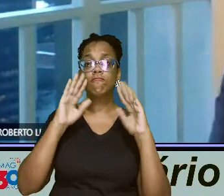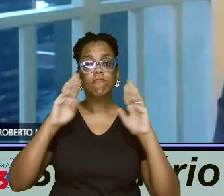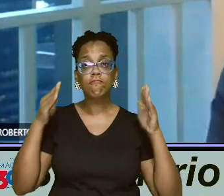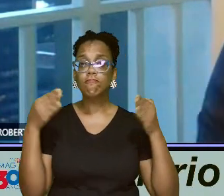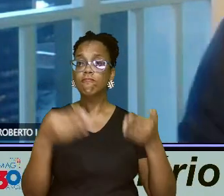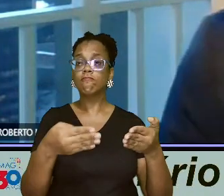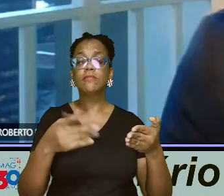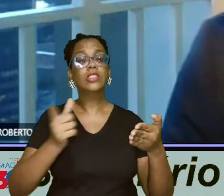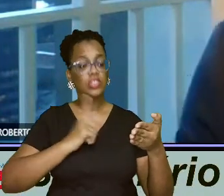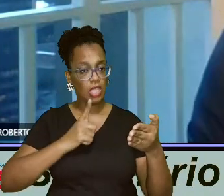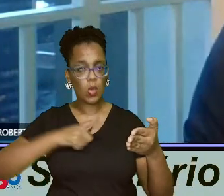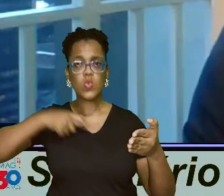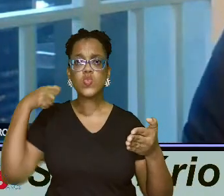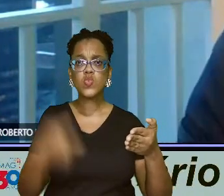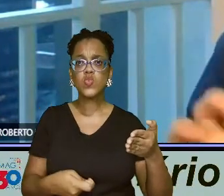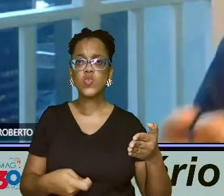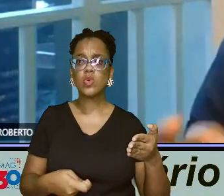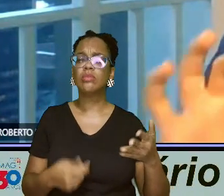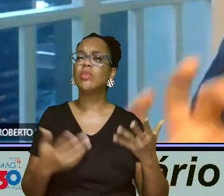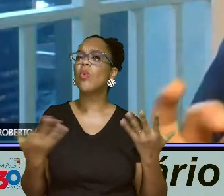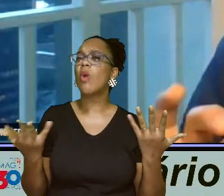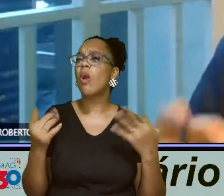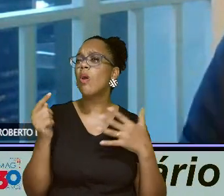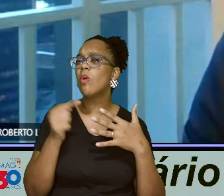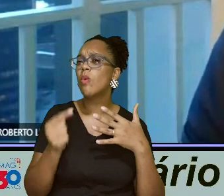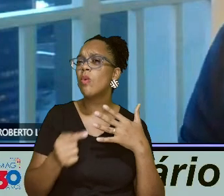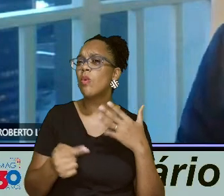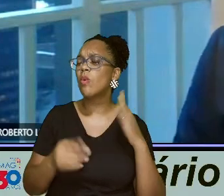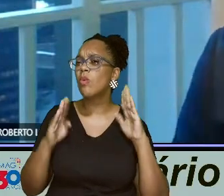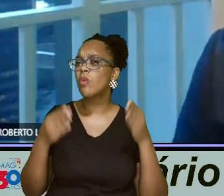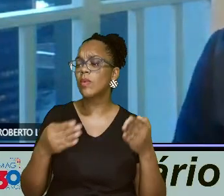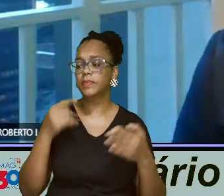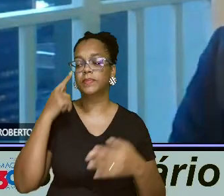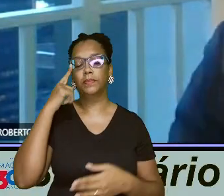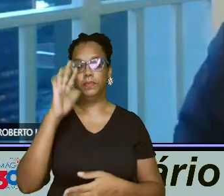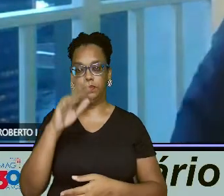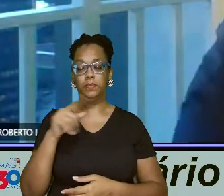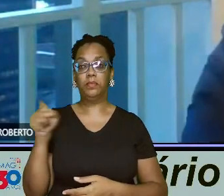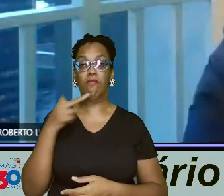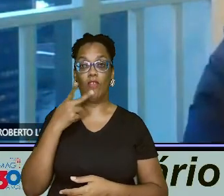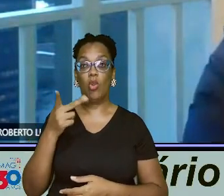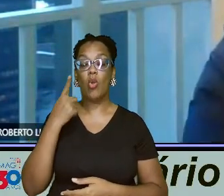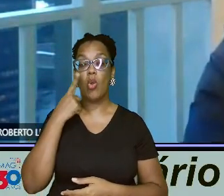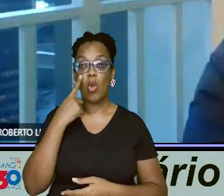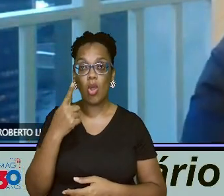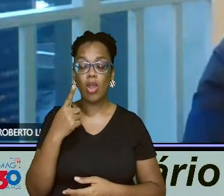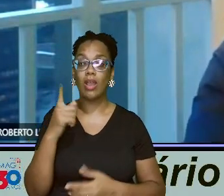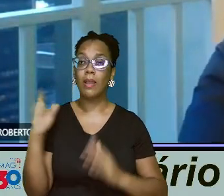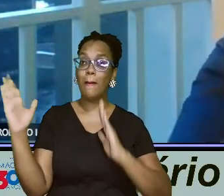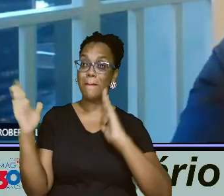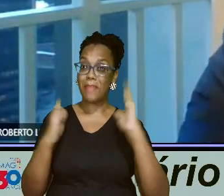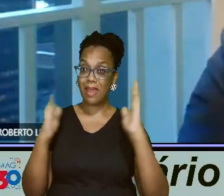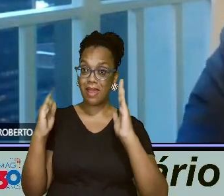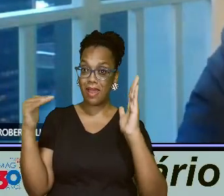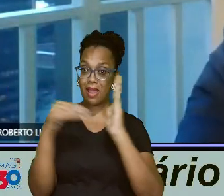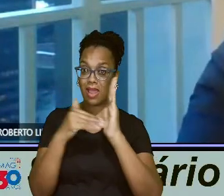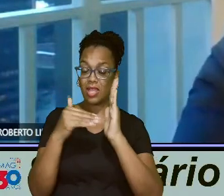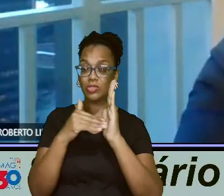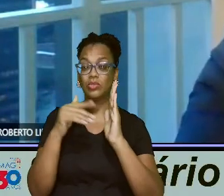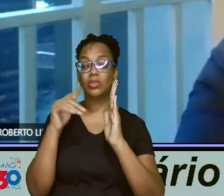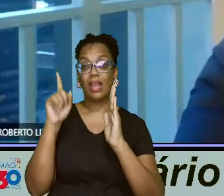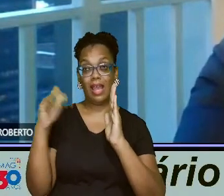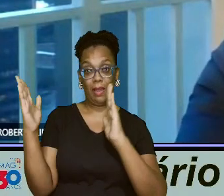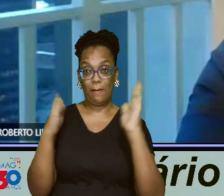rígidas. E quais foram essas especificidades? Ele falou, olha, este prazo, que é o prazo, é o prazo de um ano,